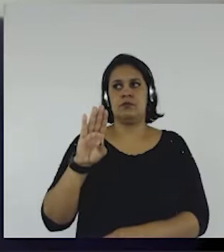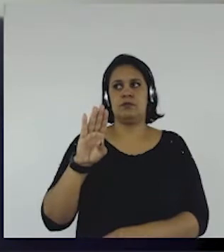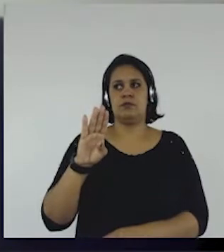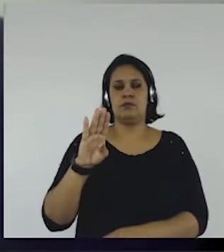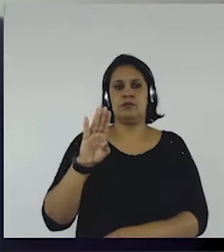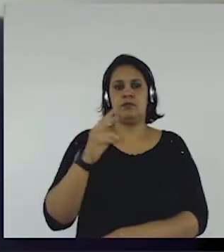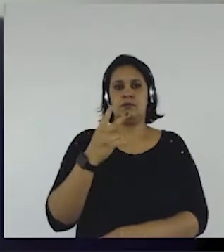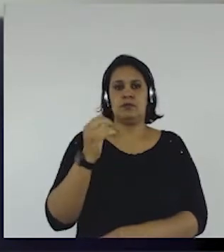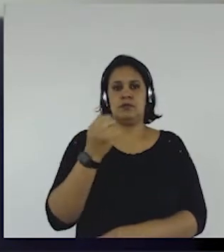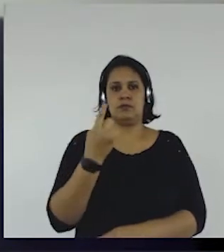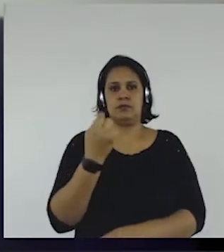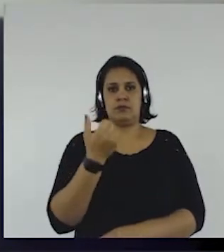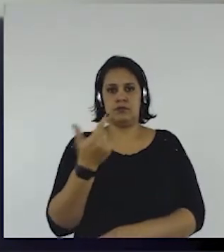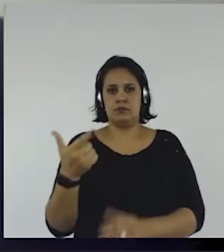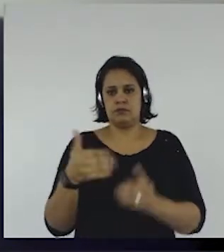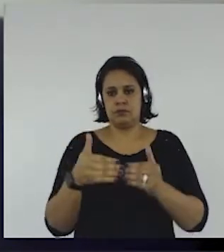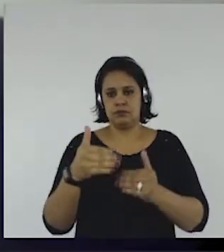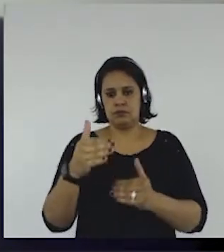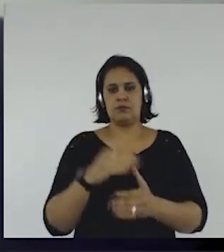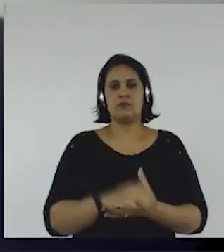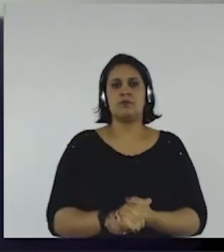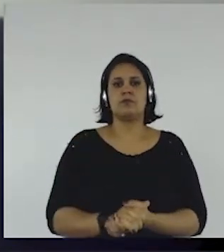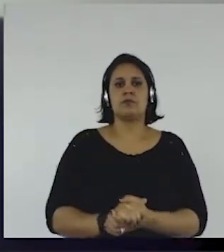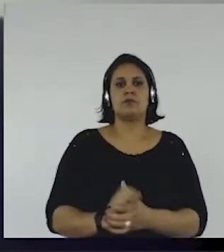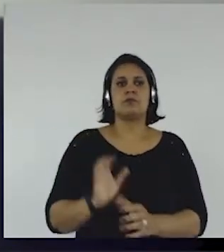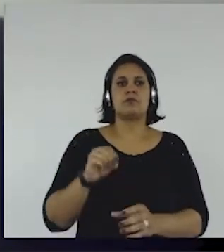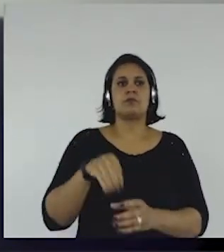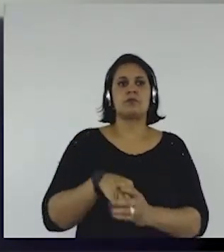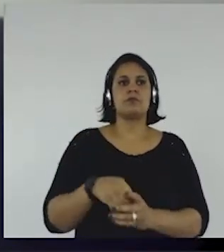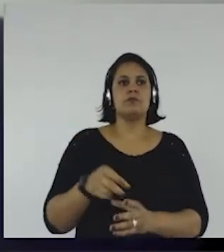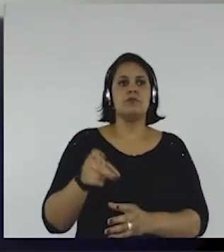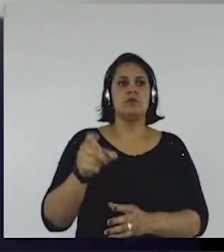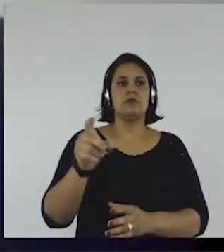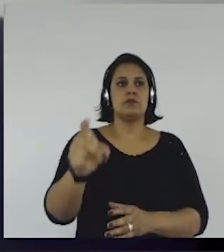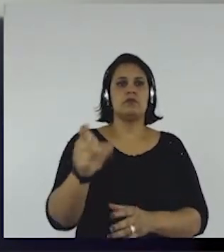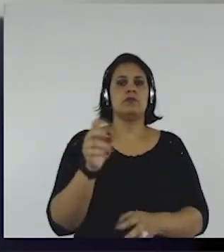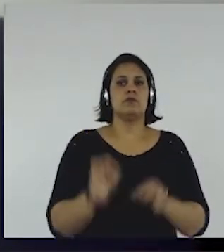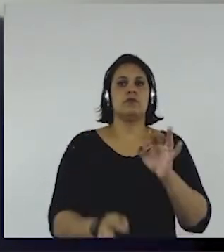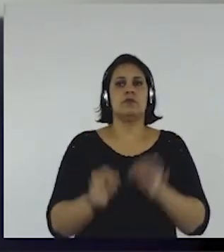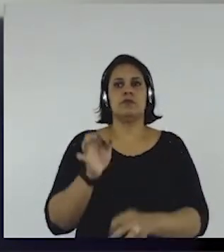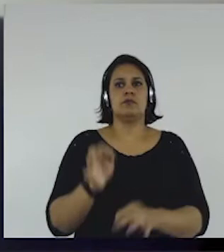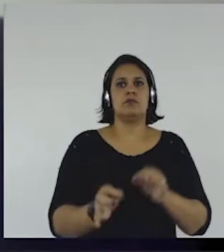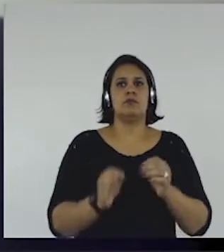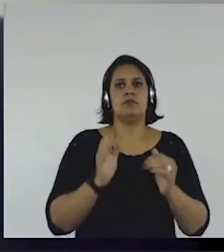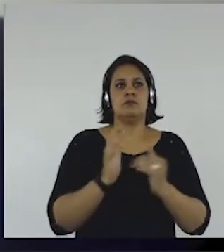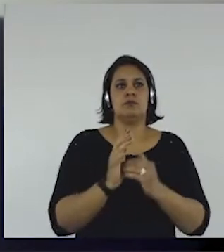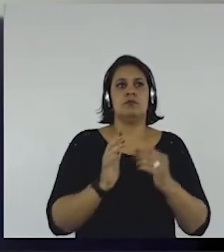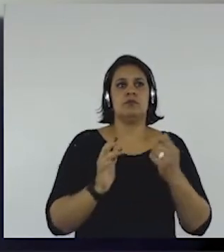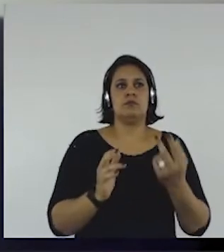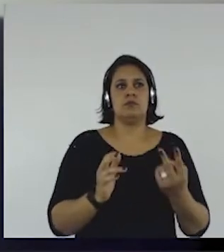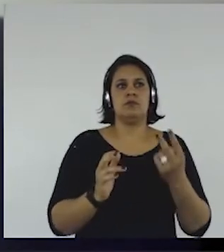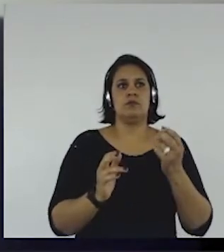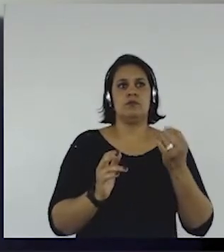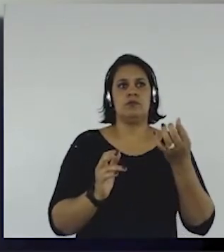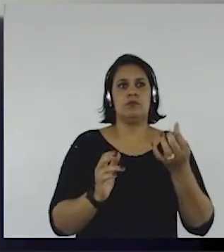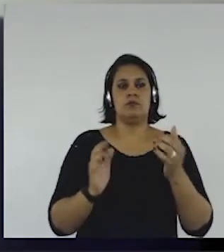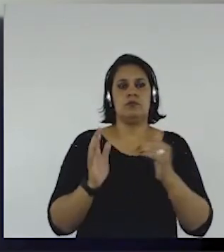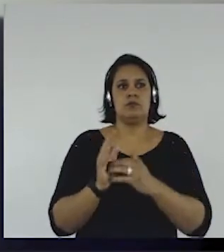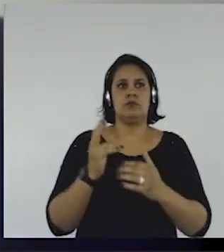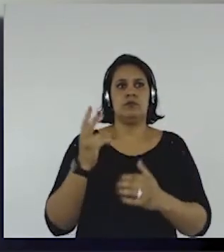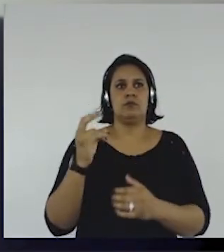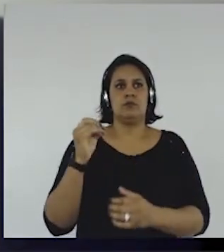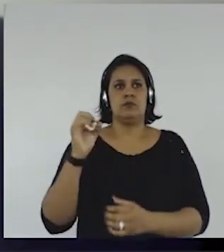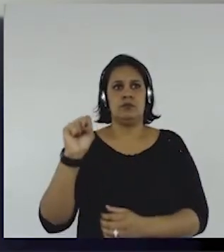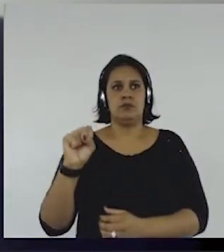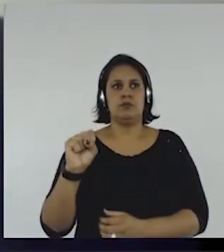2012. Membro efetivo do Conselho de Magistratura de 2006 a 2008.